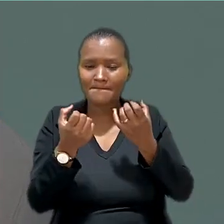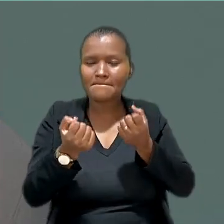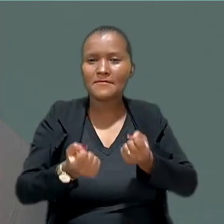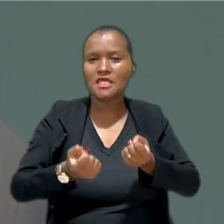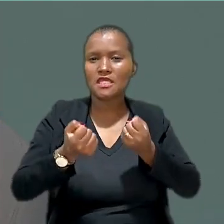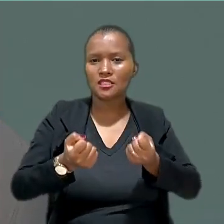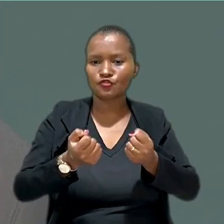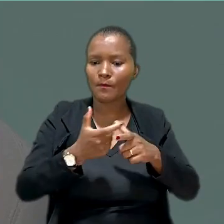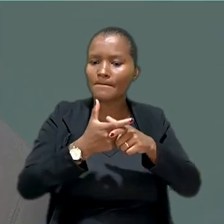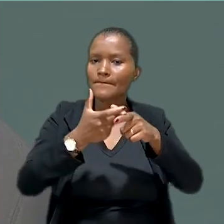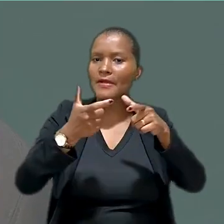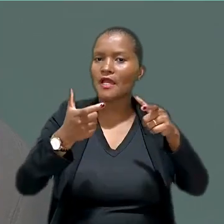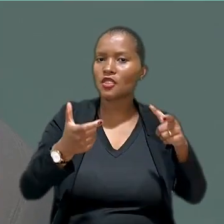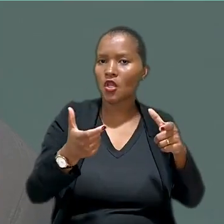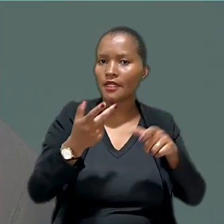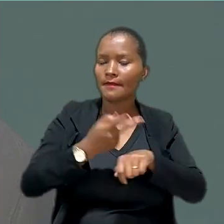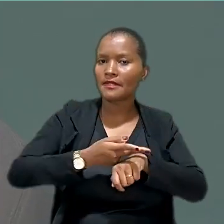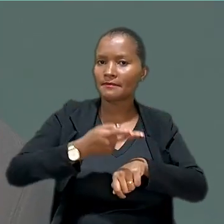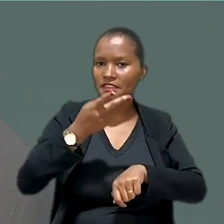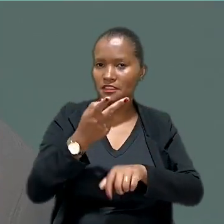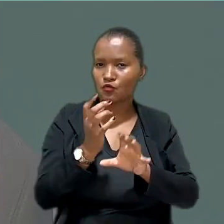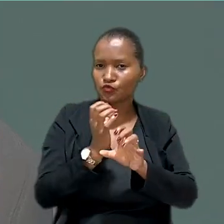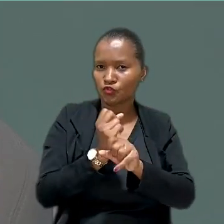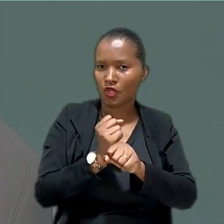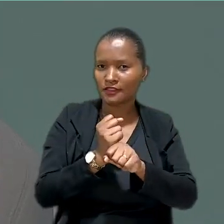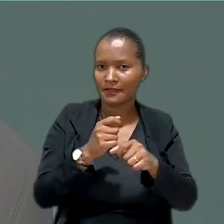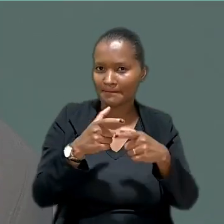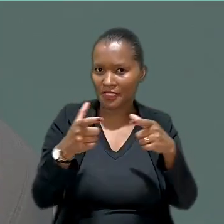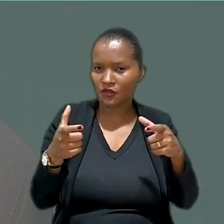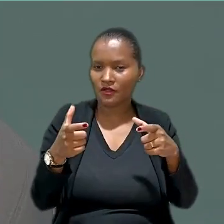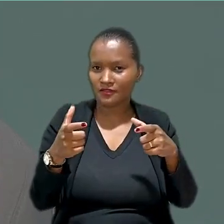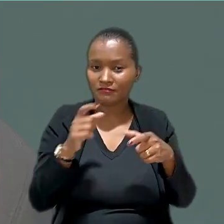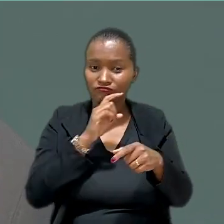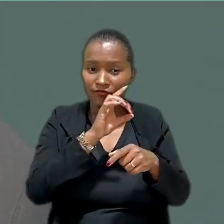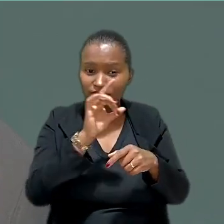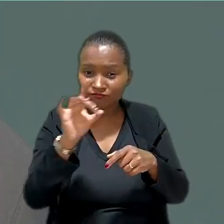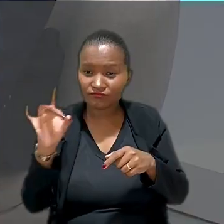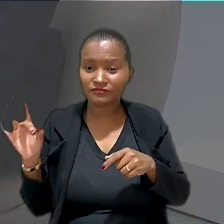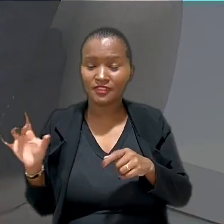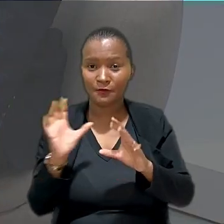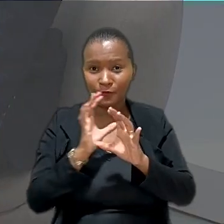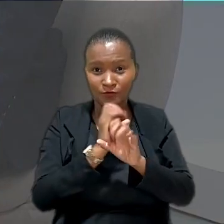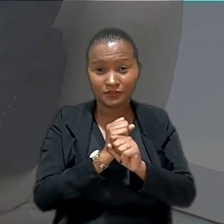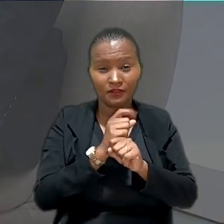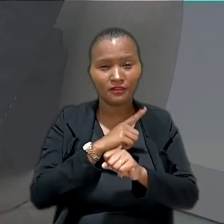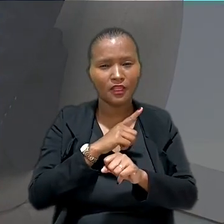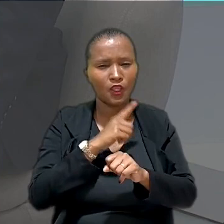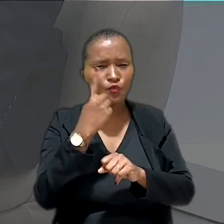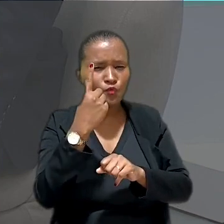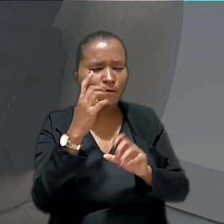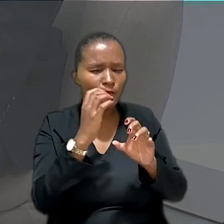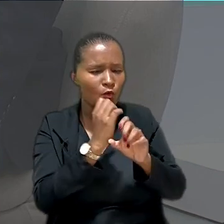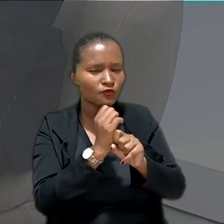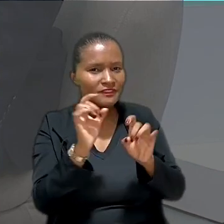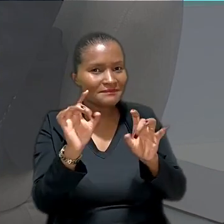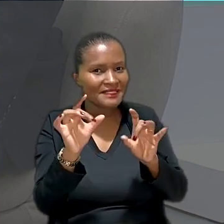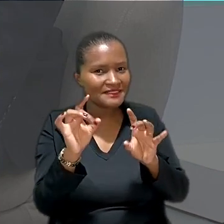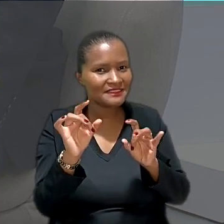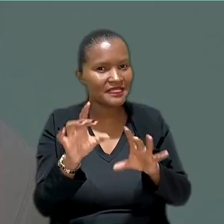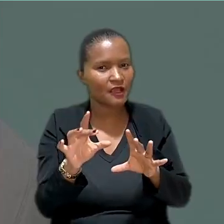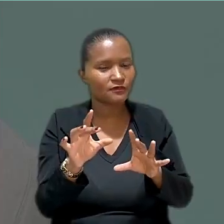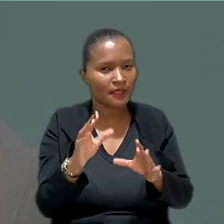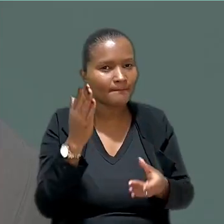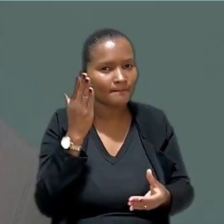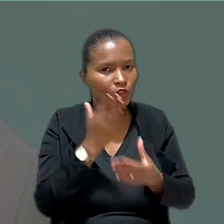peso maior na premiação. Isto é, em cada item que compõe a pontuação, são vários itens, há um ponto especial, um peso